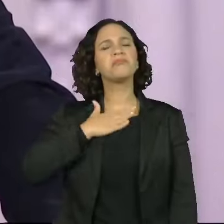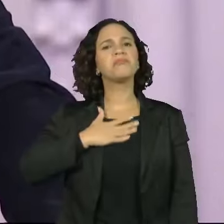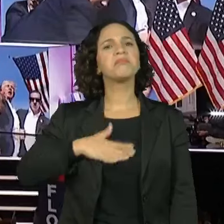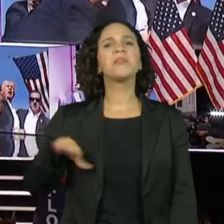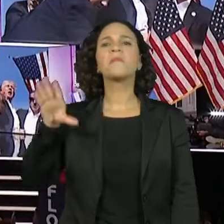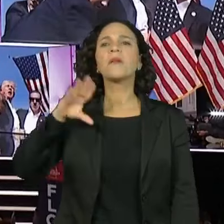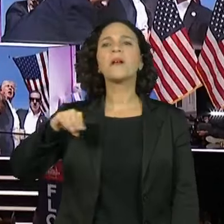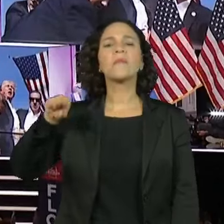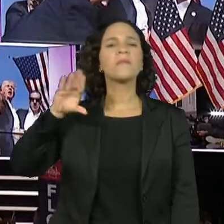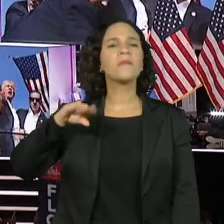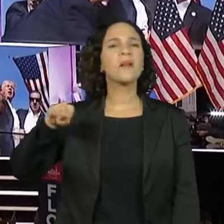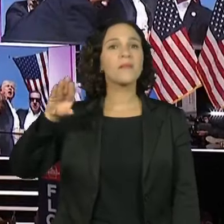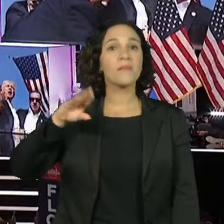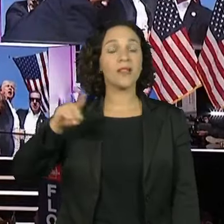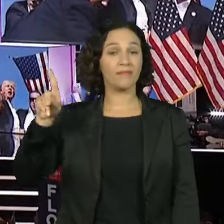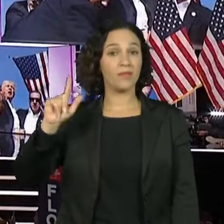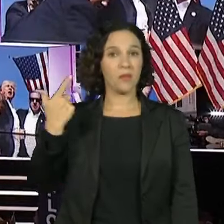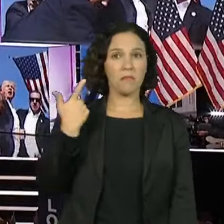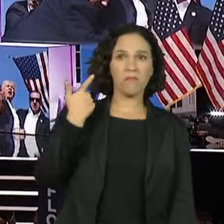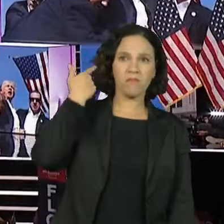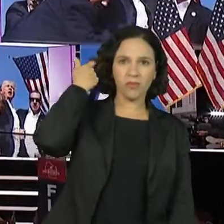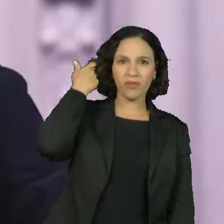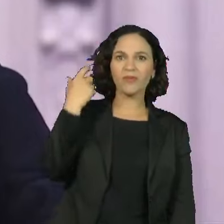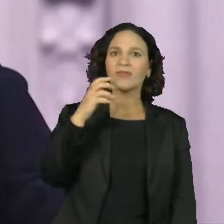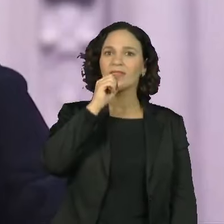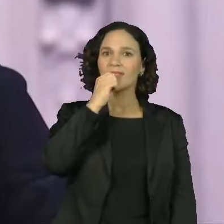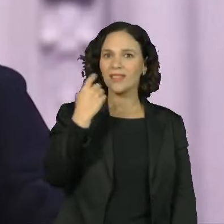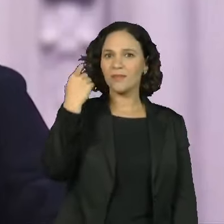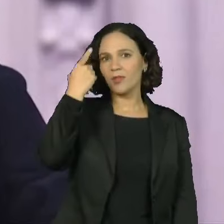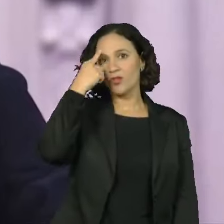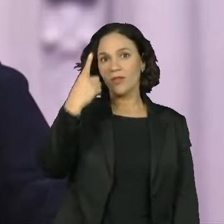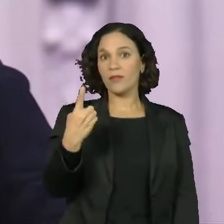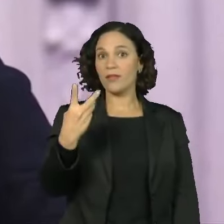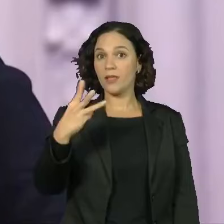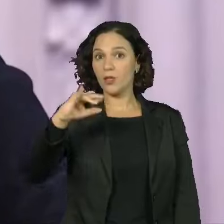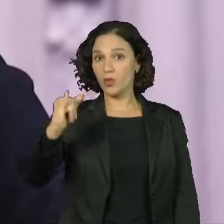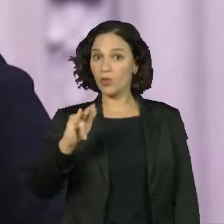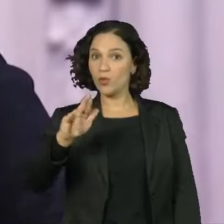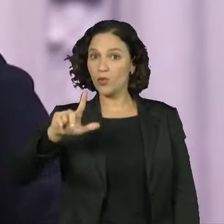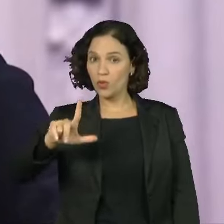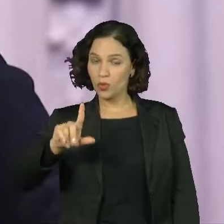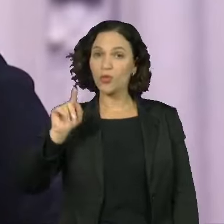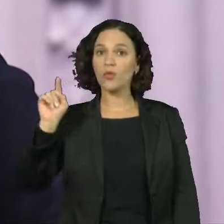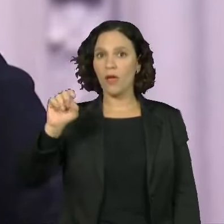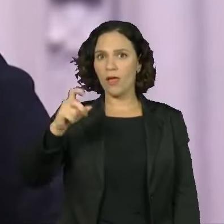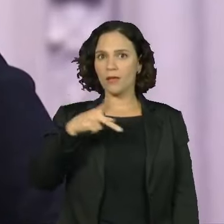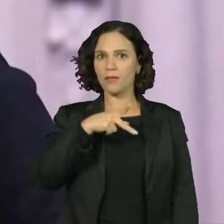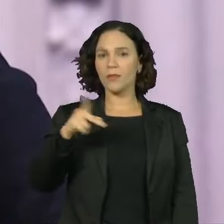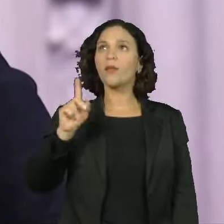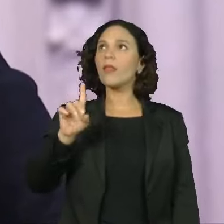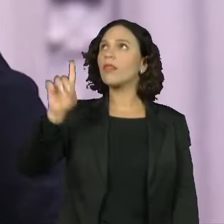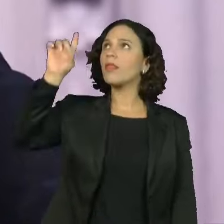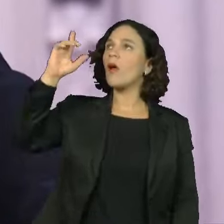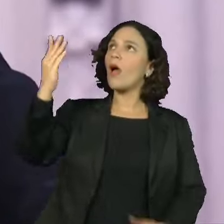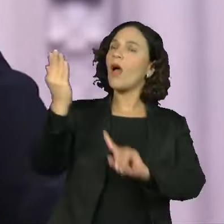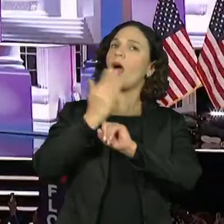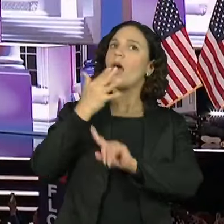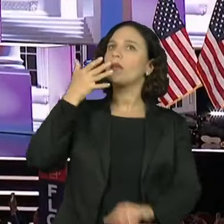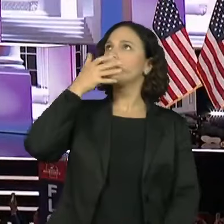agressivo sobre o atentado que sofreu no sábado 13 de julho o ex-presidente falou que foi salvo por